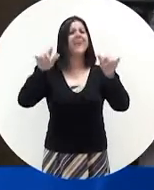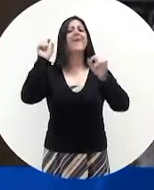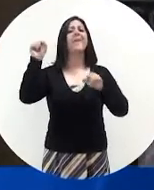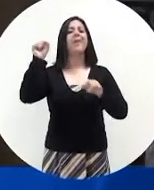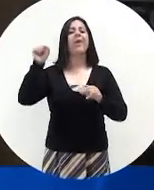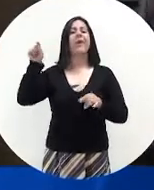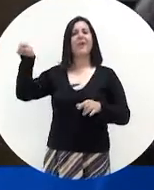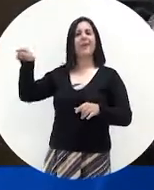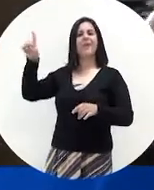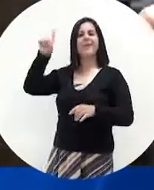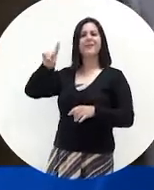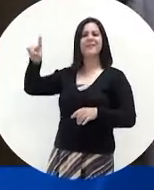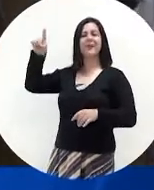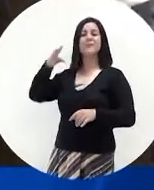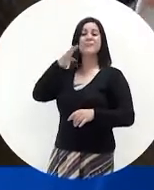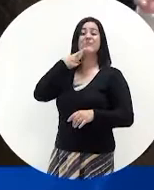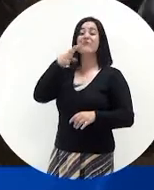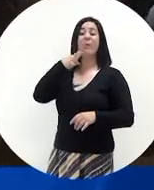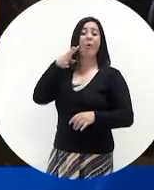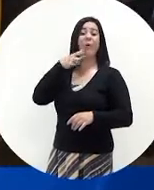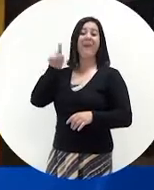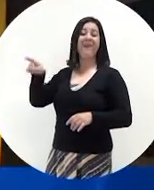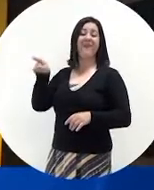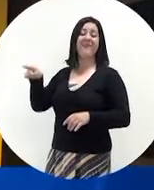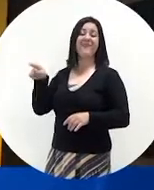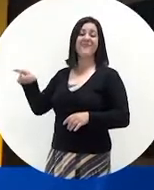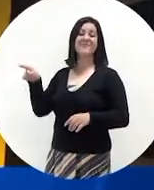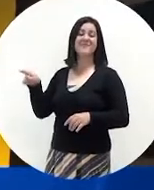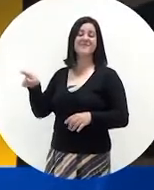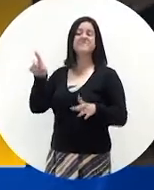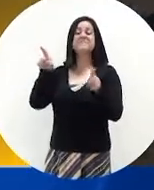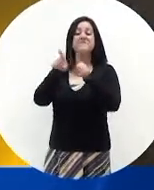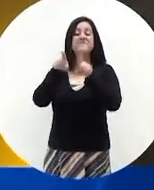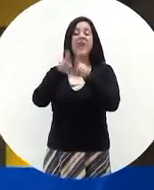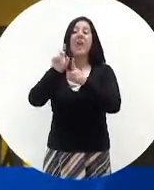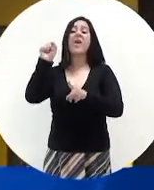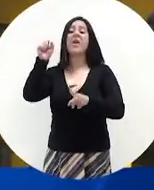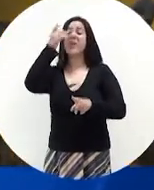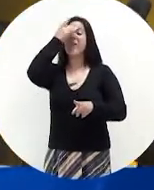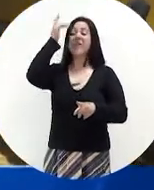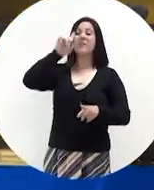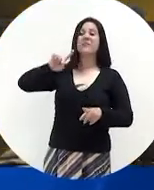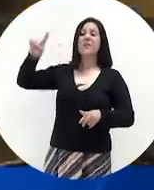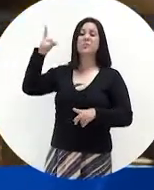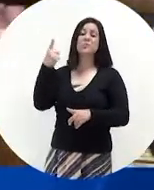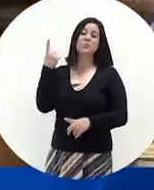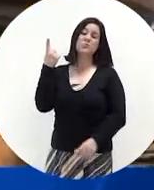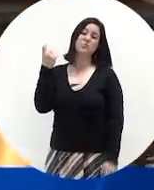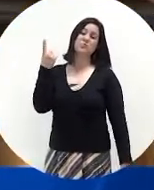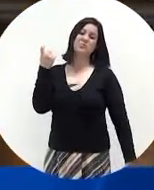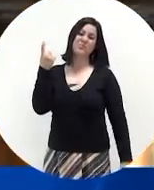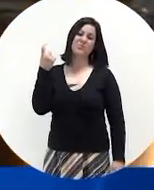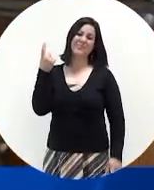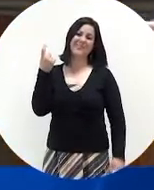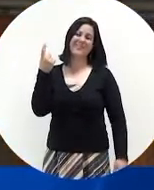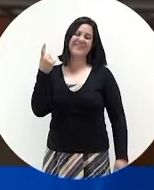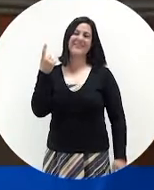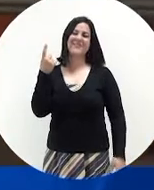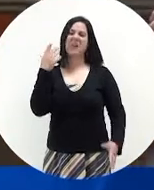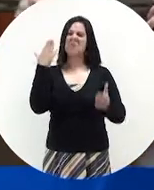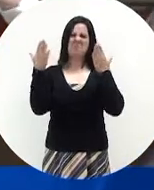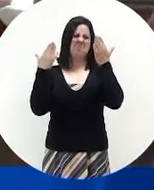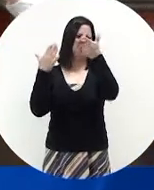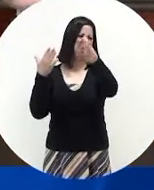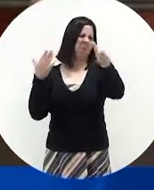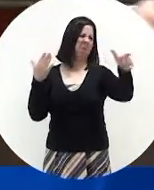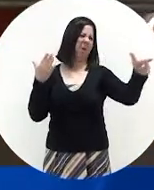para vocês quem é o Deus desconhecido e quem é esse Deus, único Deus, que não